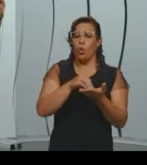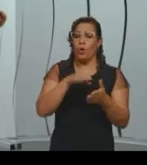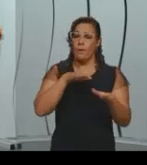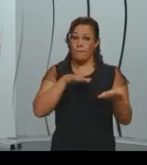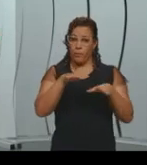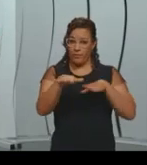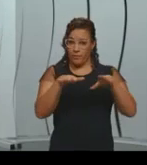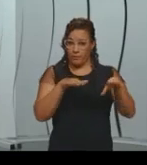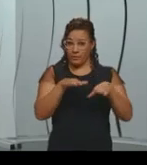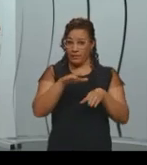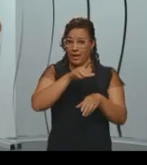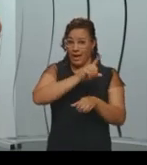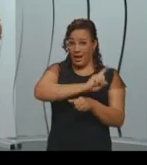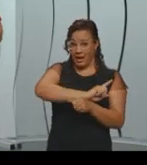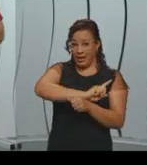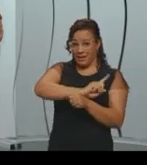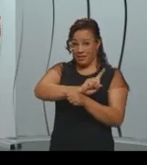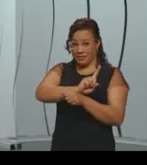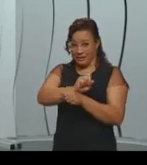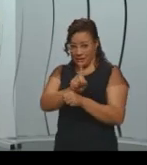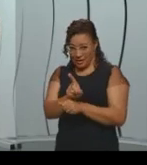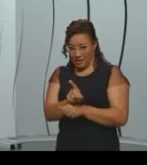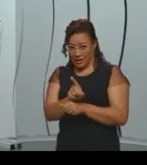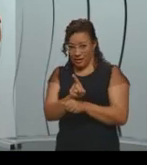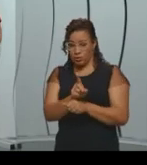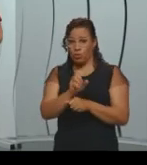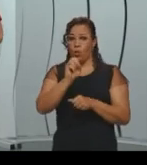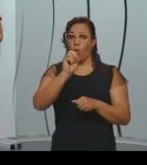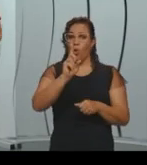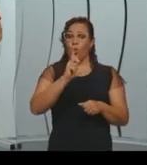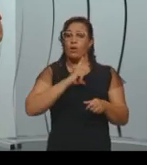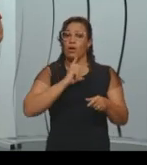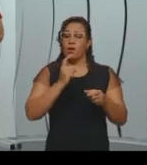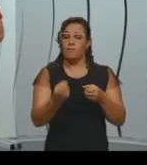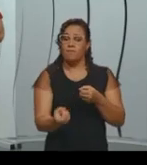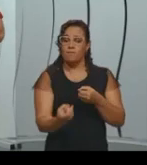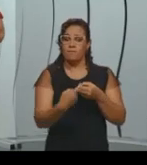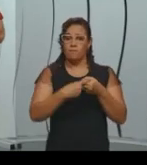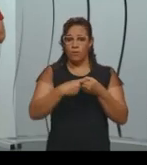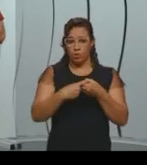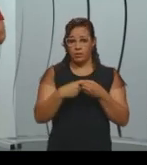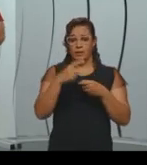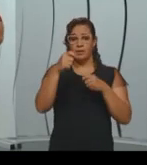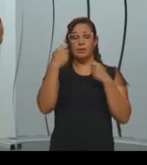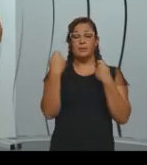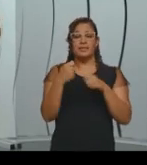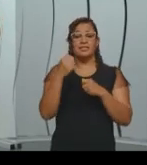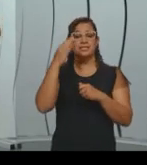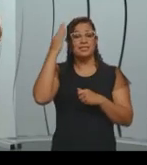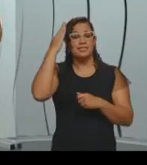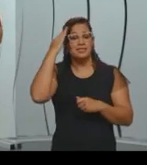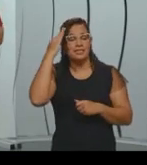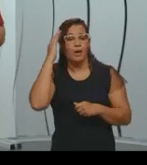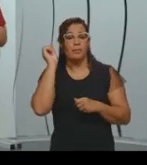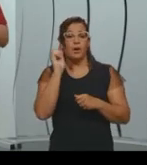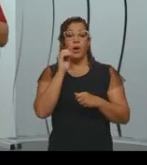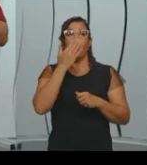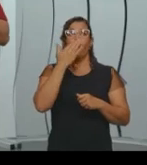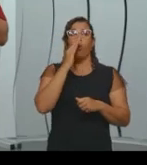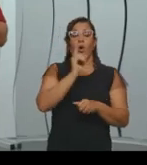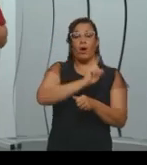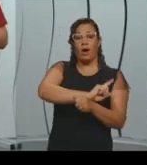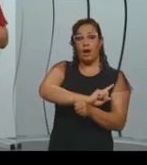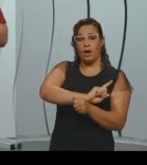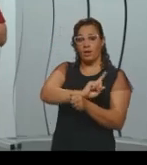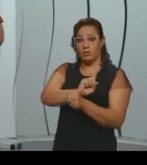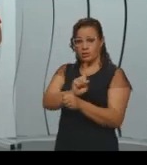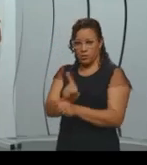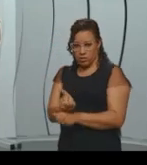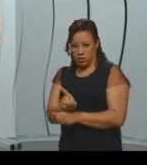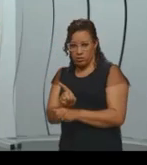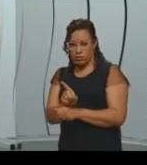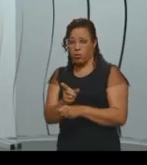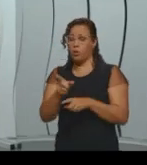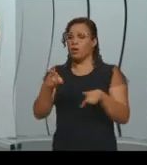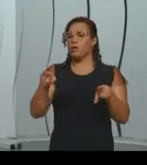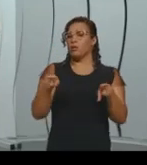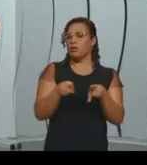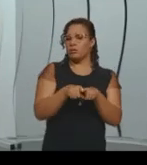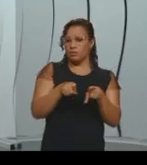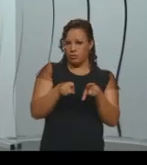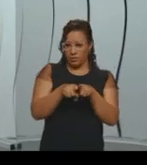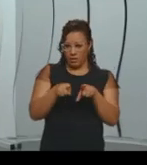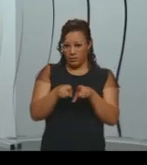como acelerado ou retardado conhecendo o sinal da aceleração e também o sinal